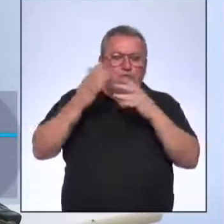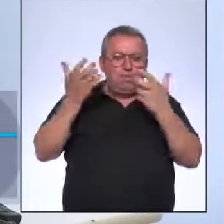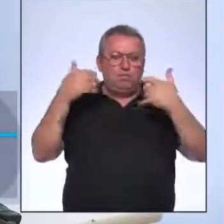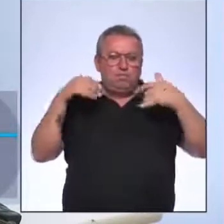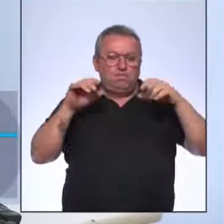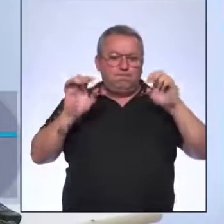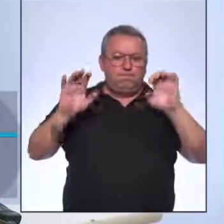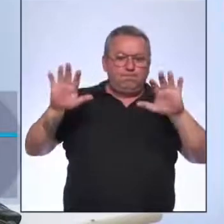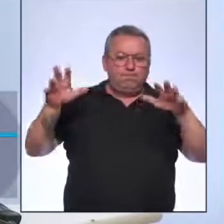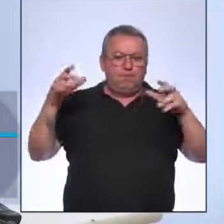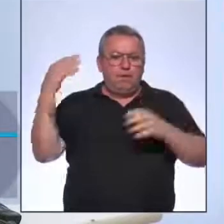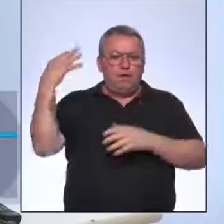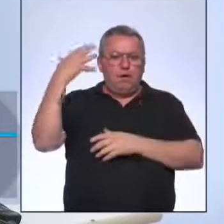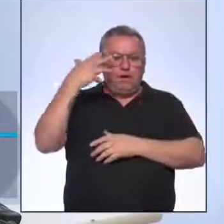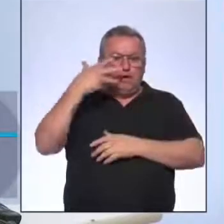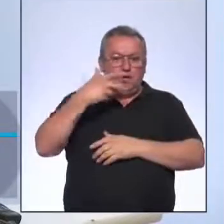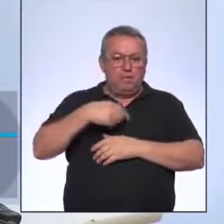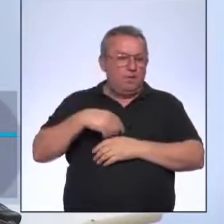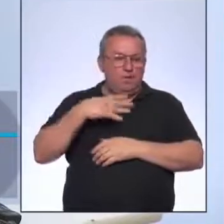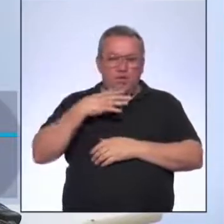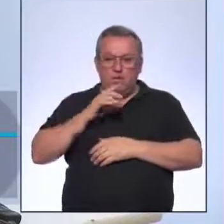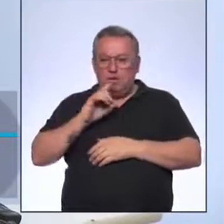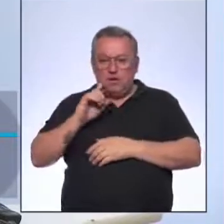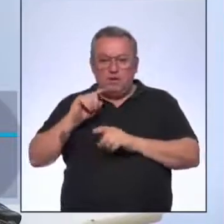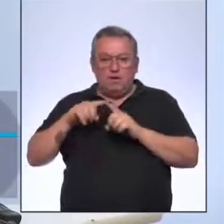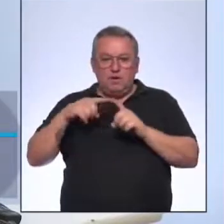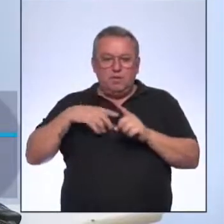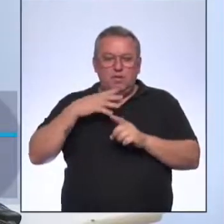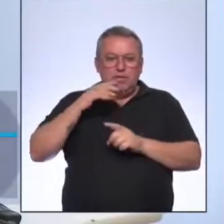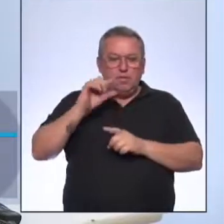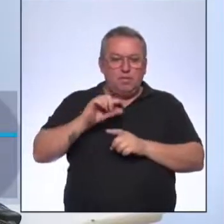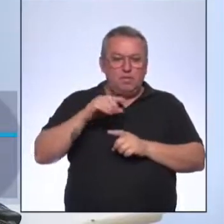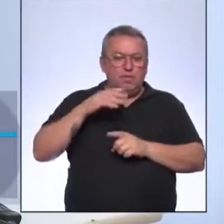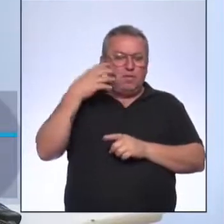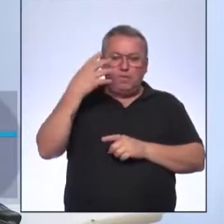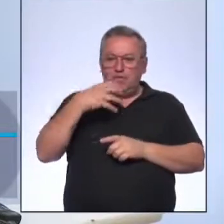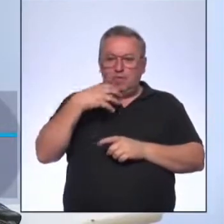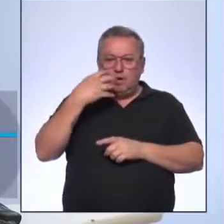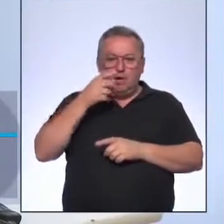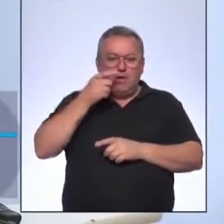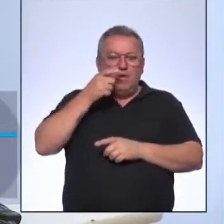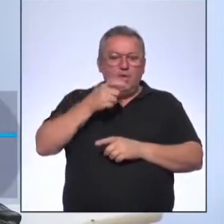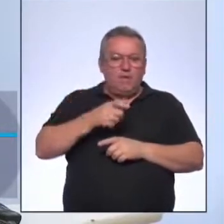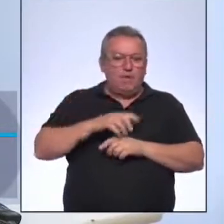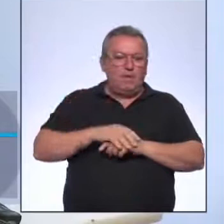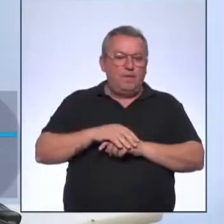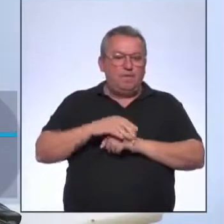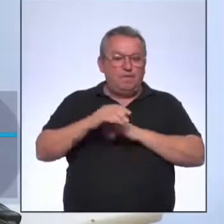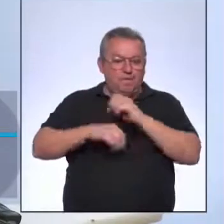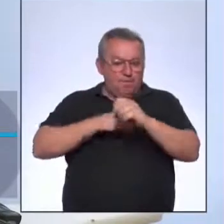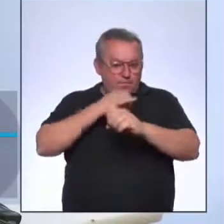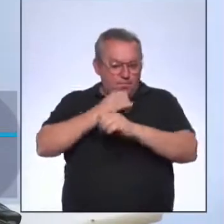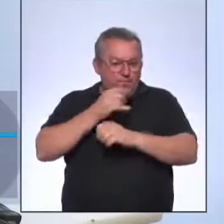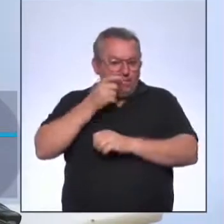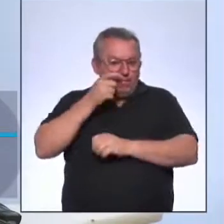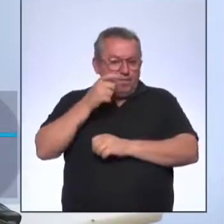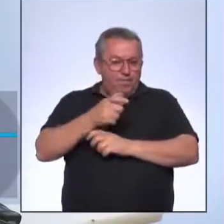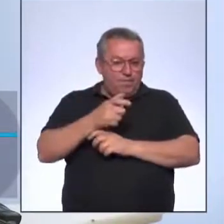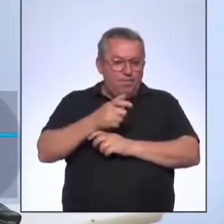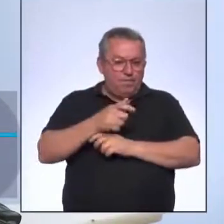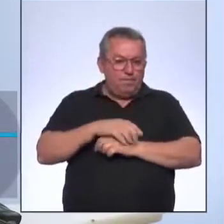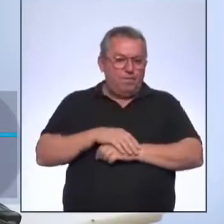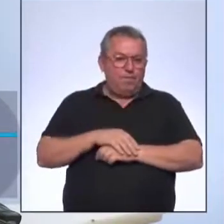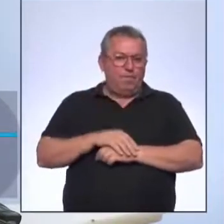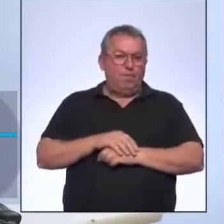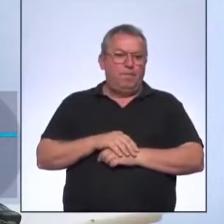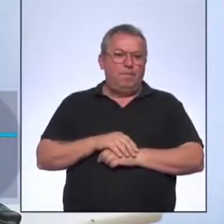É muito lindo, pessoal. Eu não conhecia, fui conhecer há pouco tempo, fiquei apaixonada. Então, procurem na internet depois assistir a